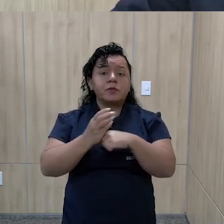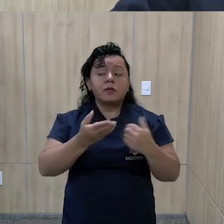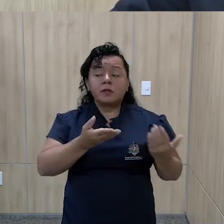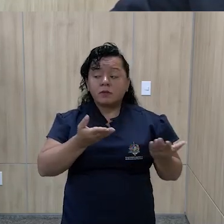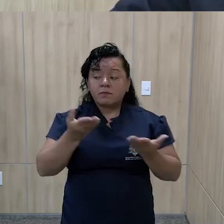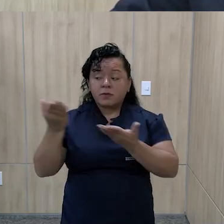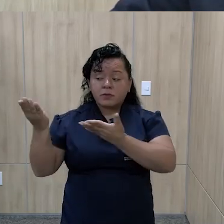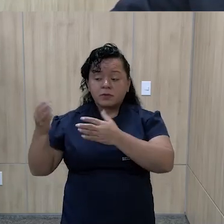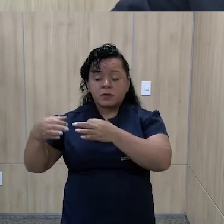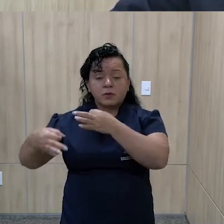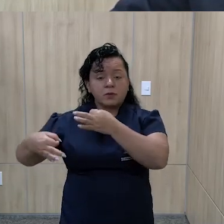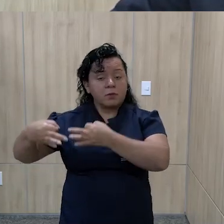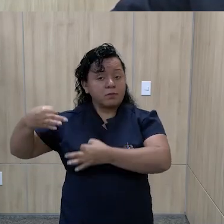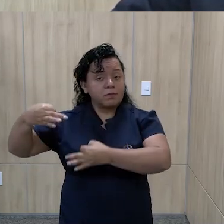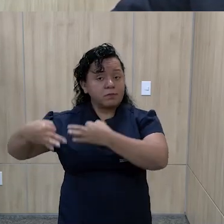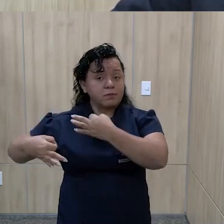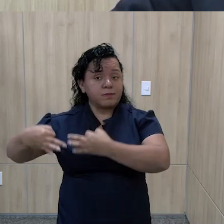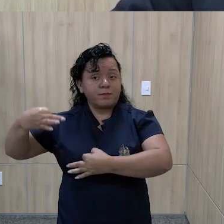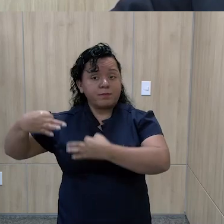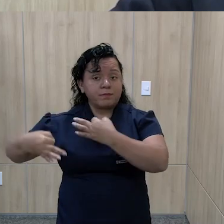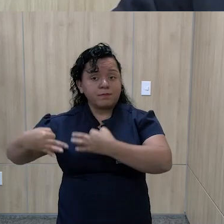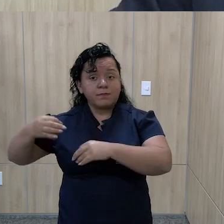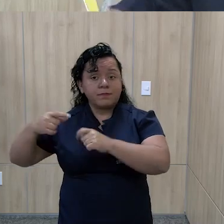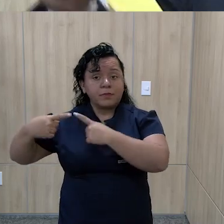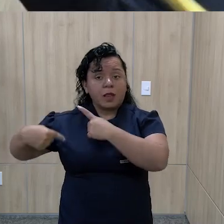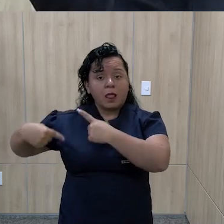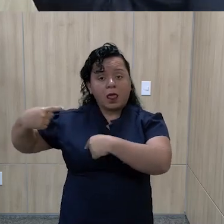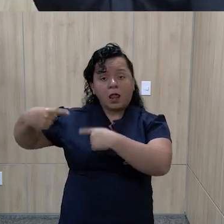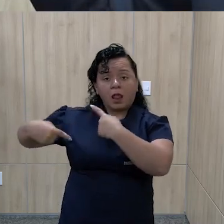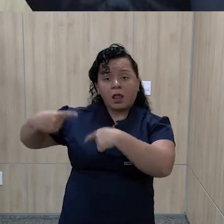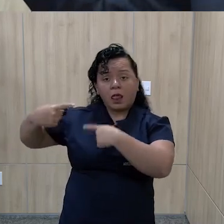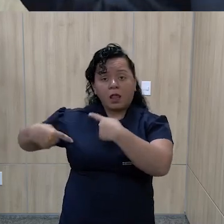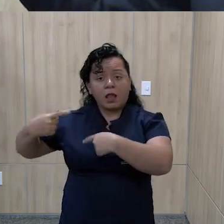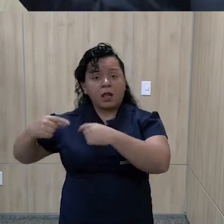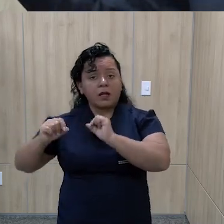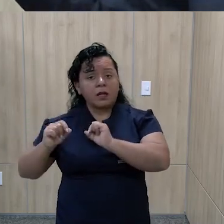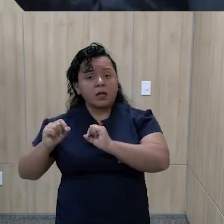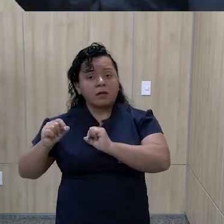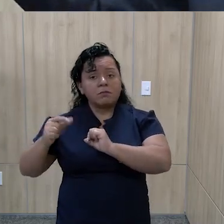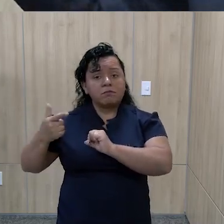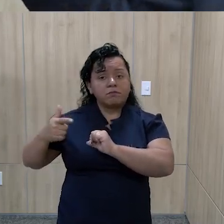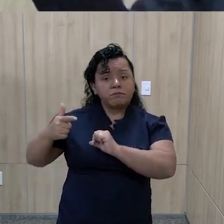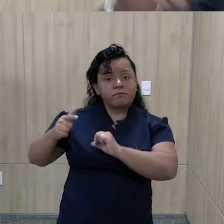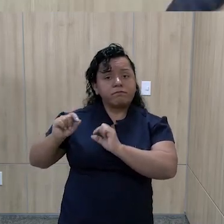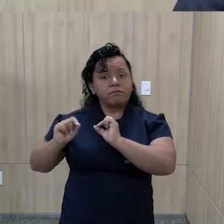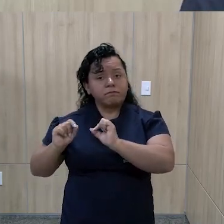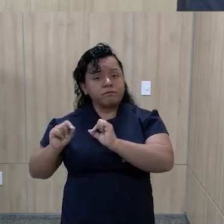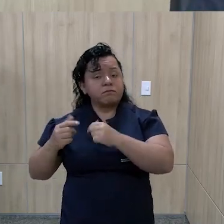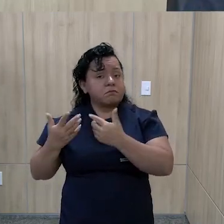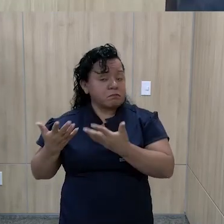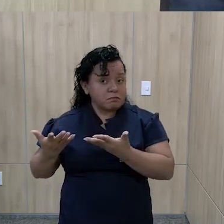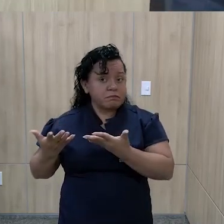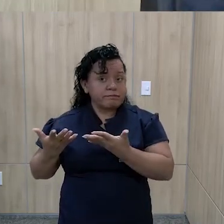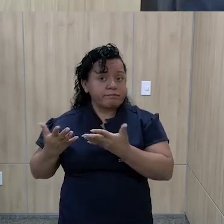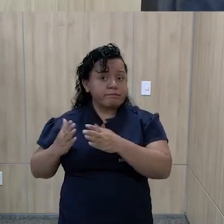levada até o judiciário para discutir se estaria ou não invadindo